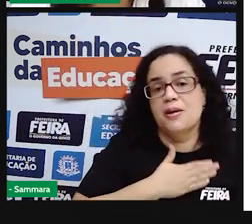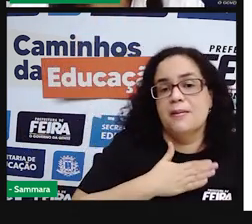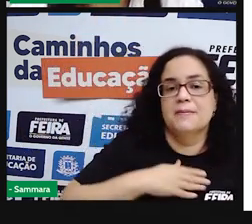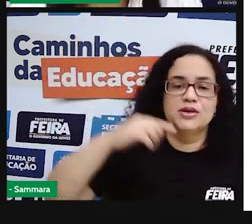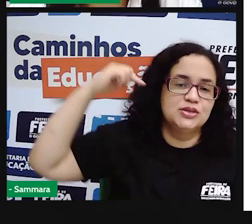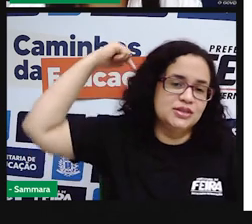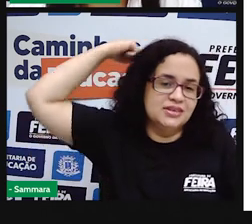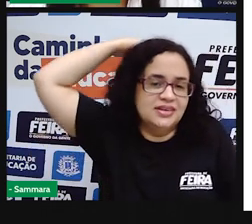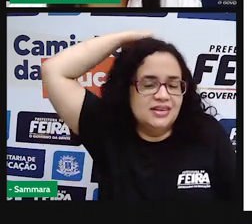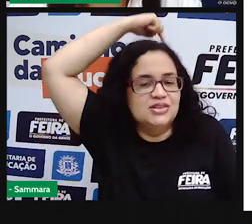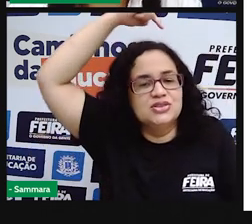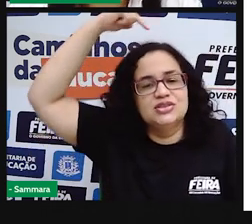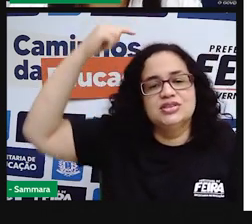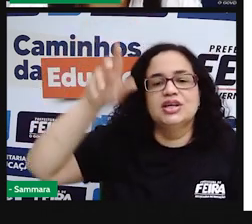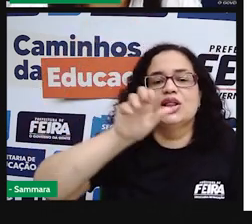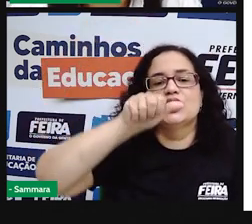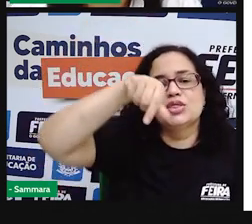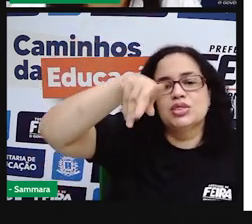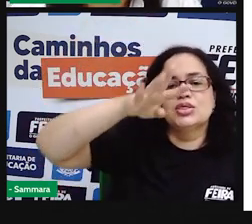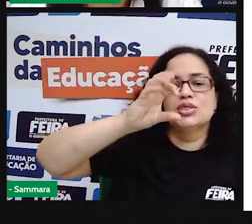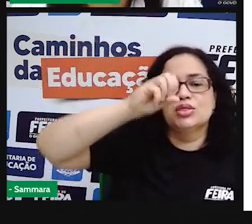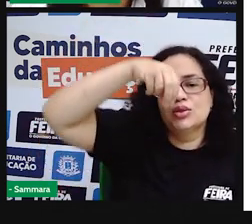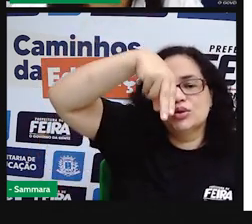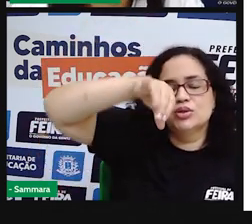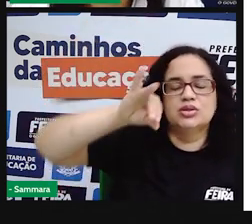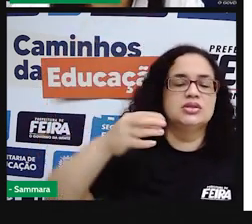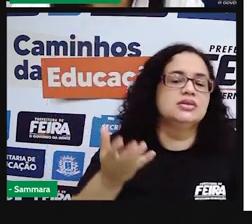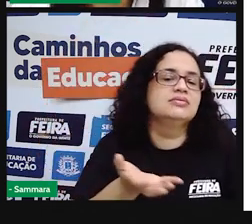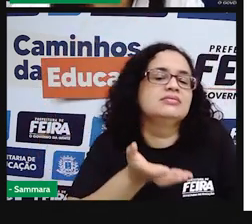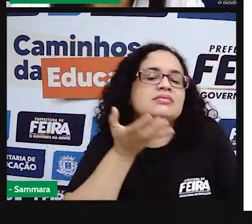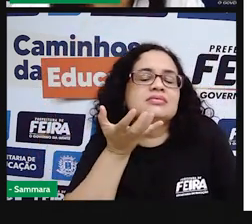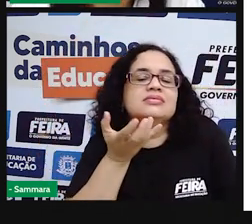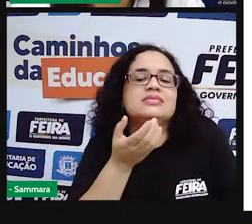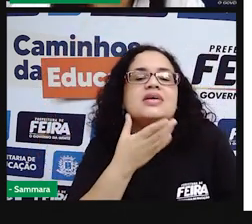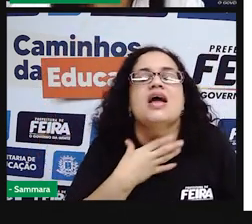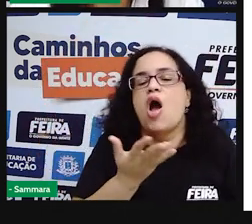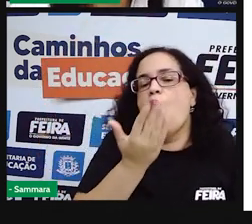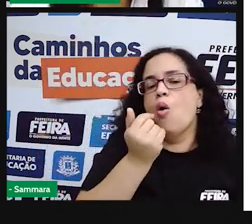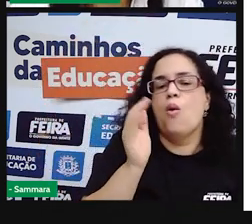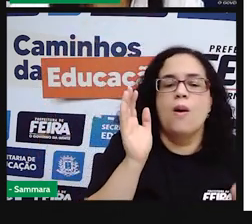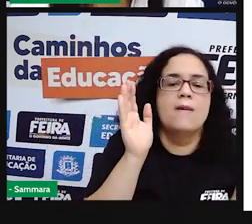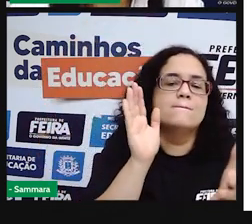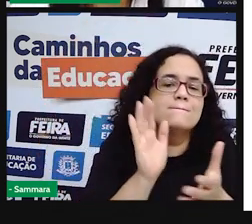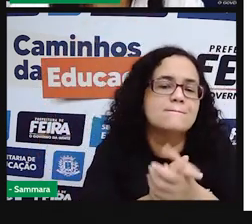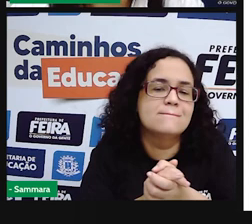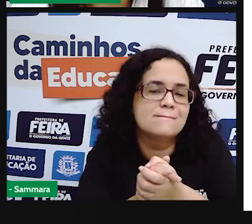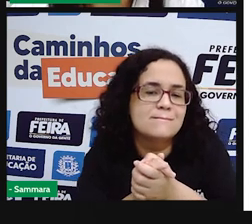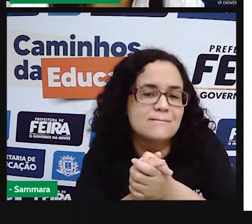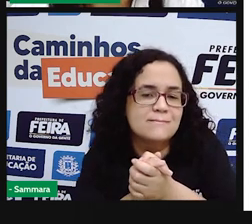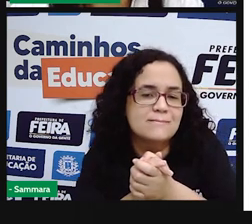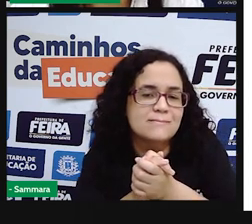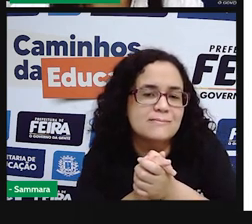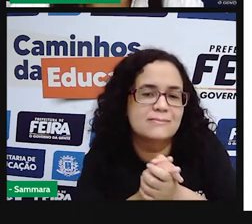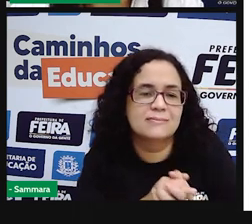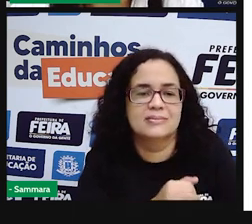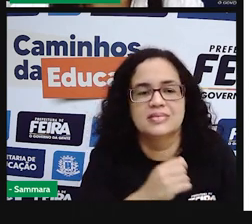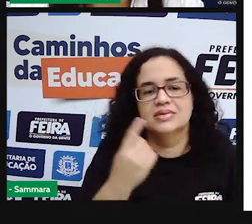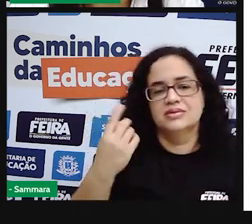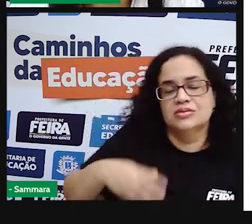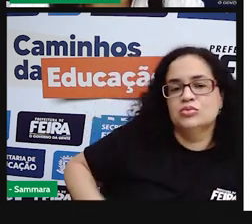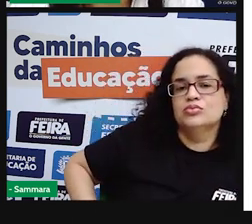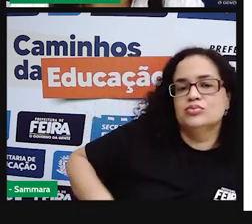Antônio querido, meu santo de carne e osso, se não me der um marido, não te tiro do